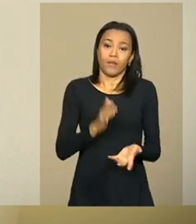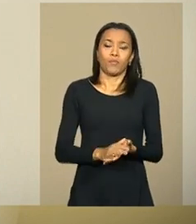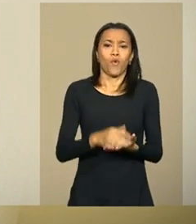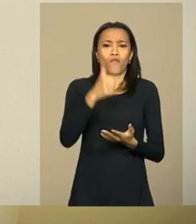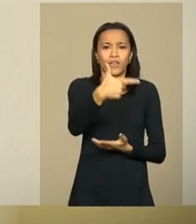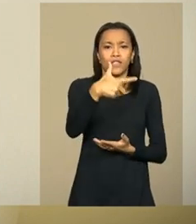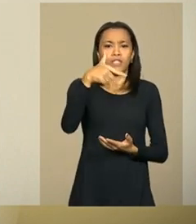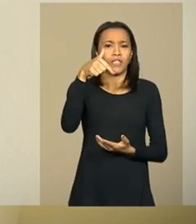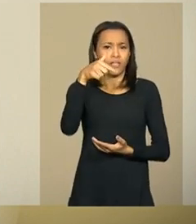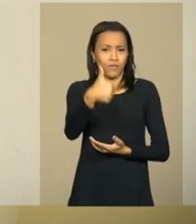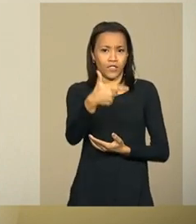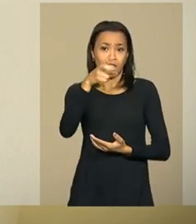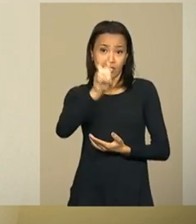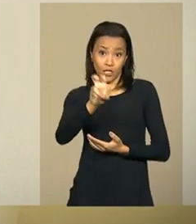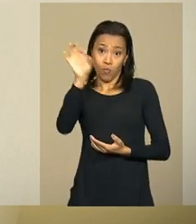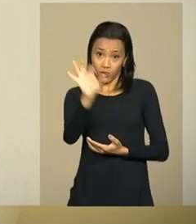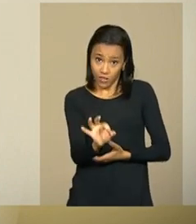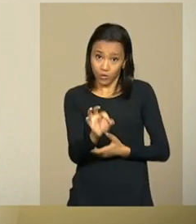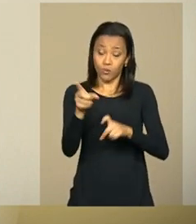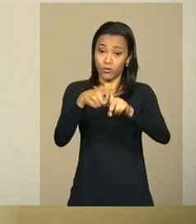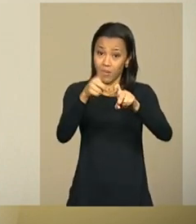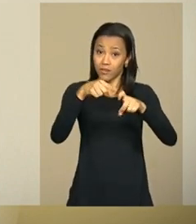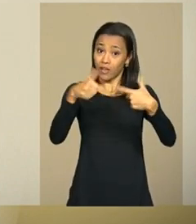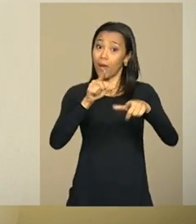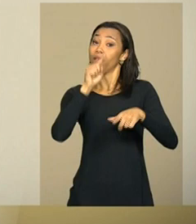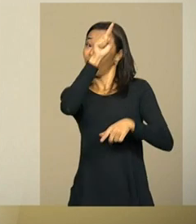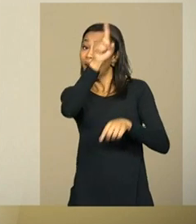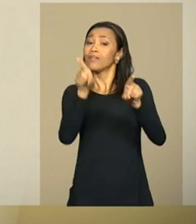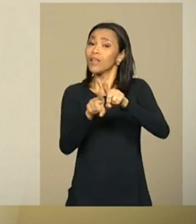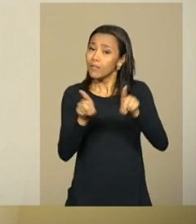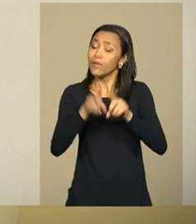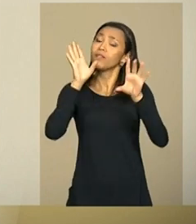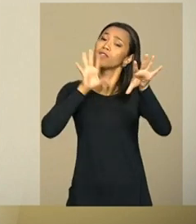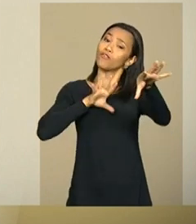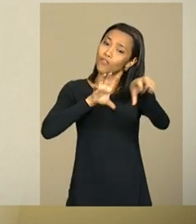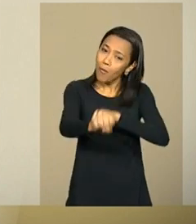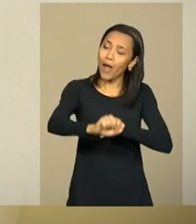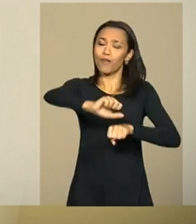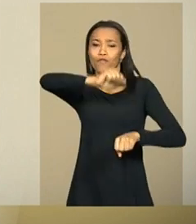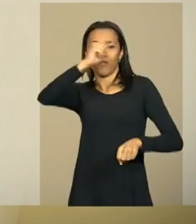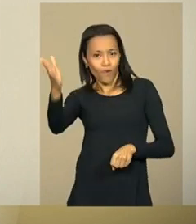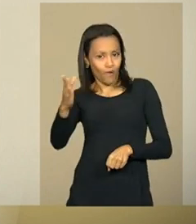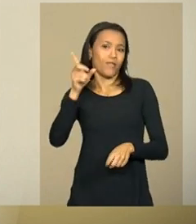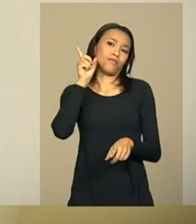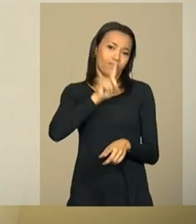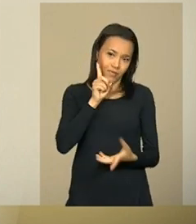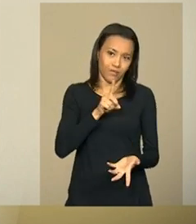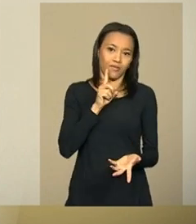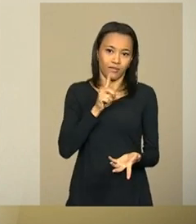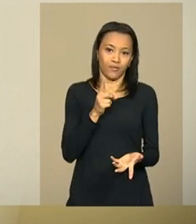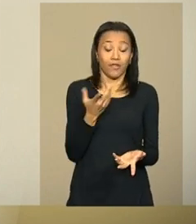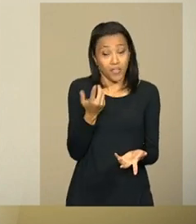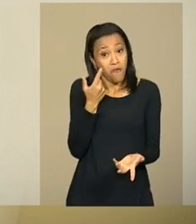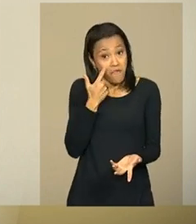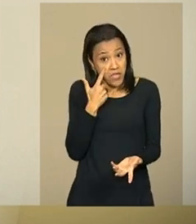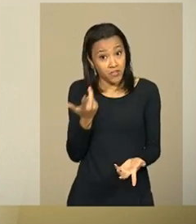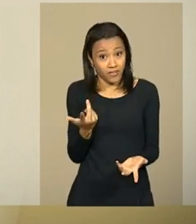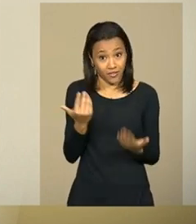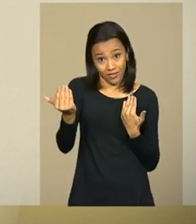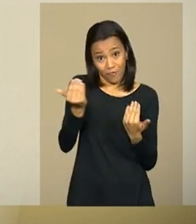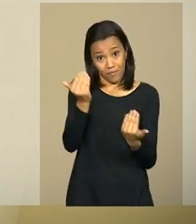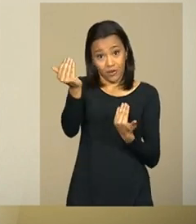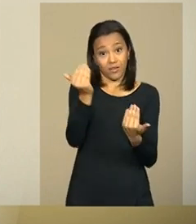25% dos médicos que trabalham lá também fizeram seus cursos fora daquele país veja o contraste